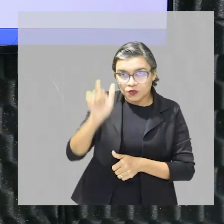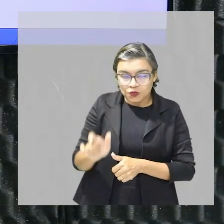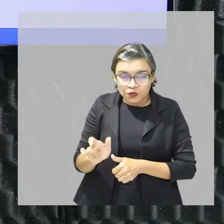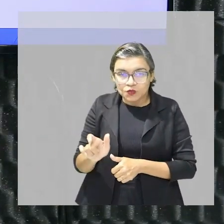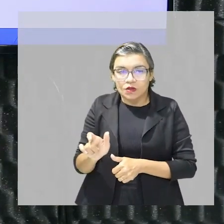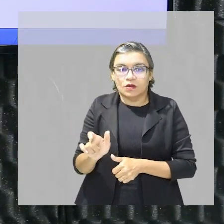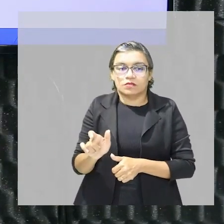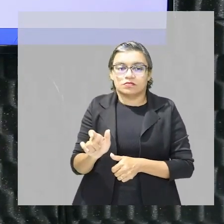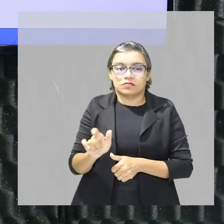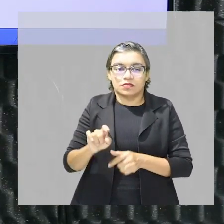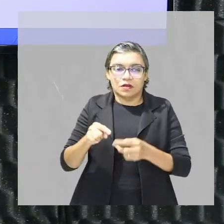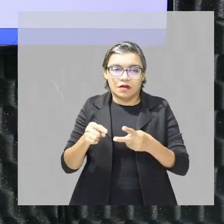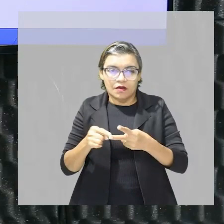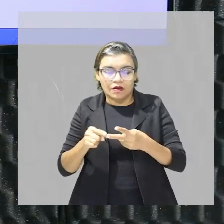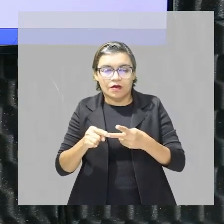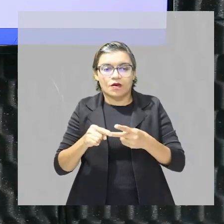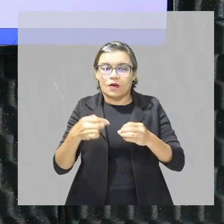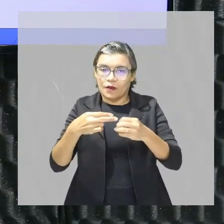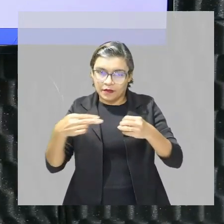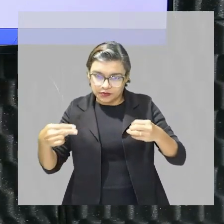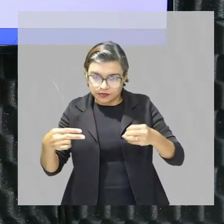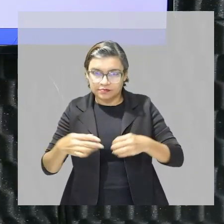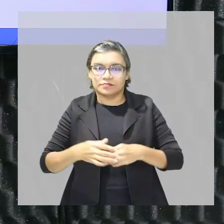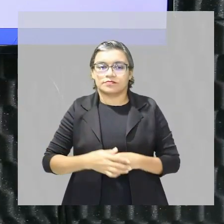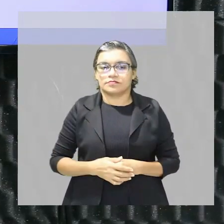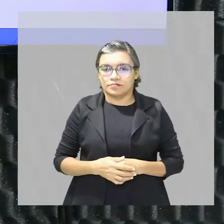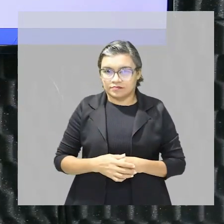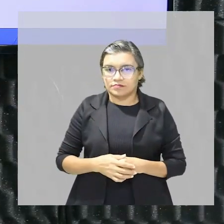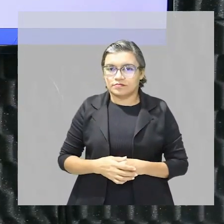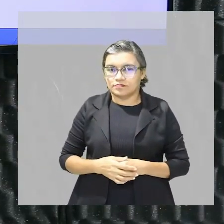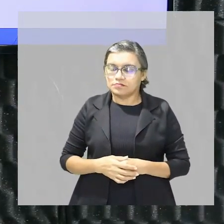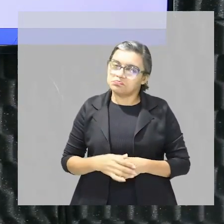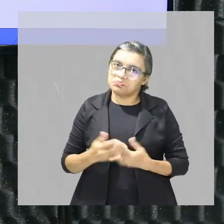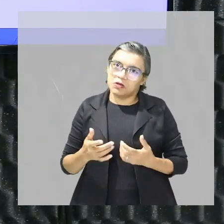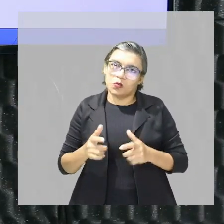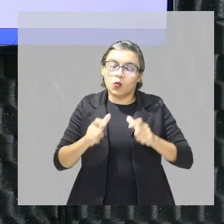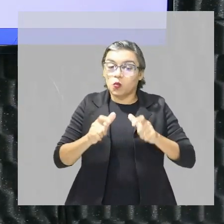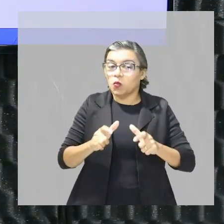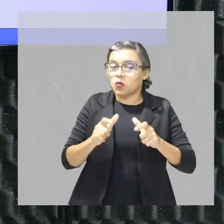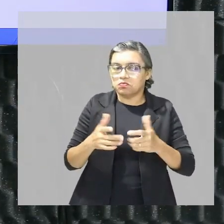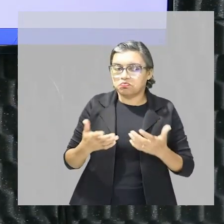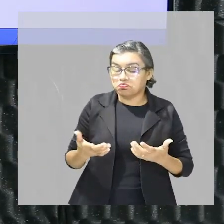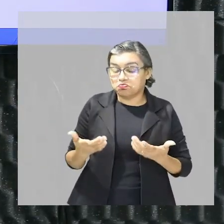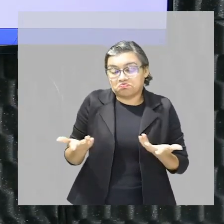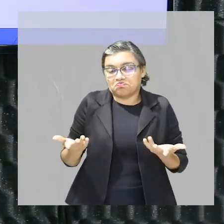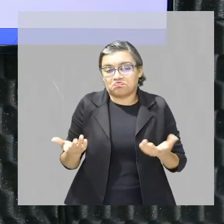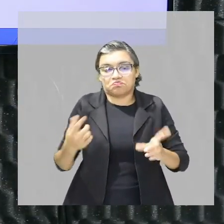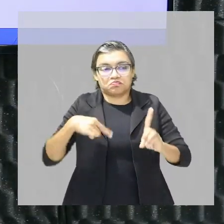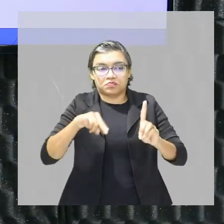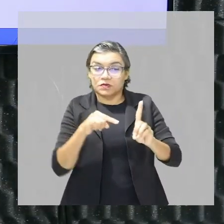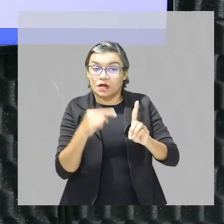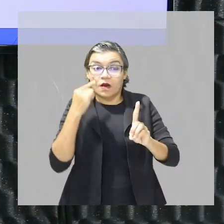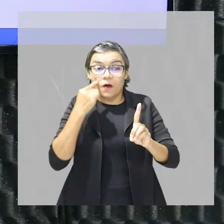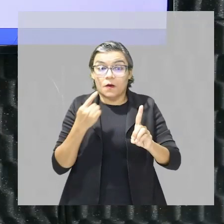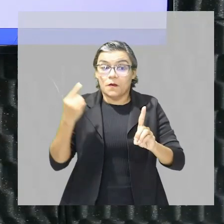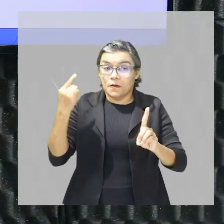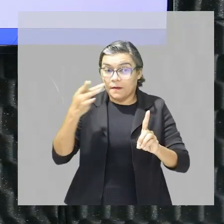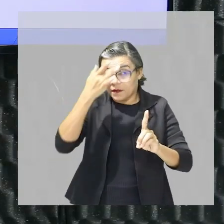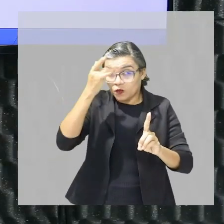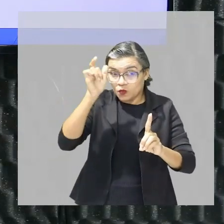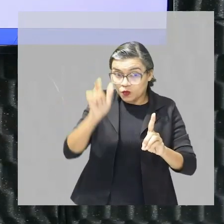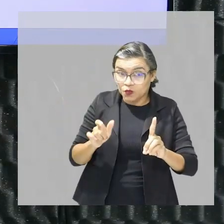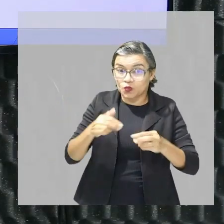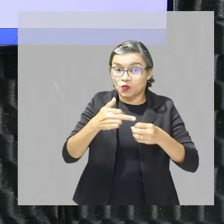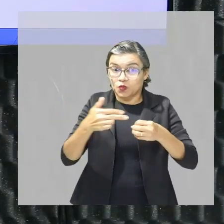ato de conhecer está numa posição inadequada letra D sujeito objeto ato de conhecer